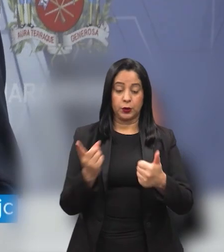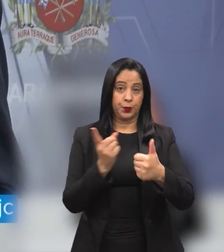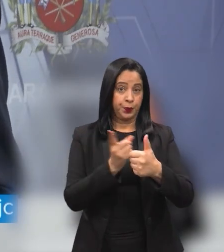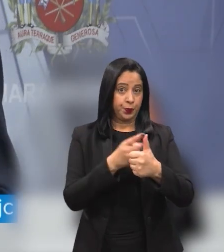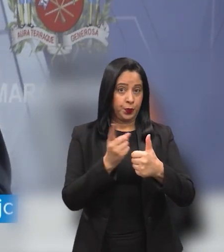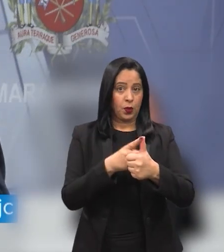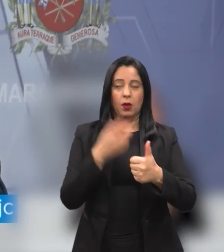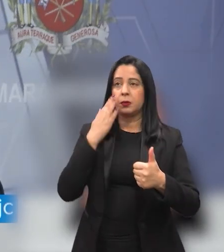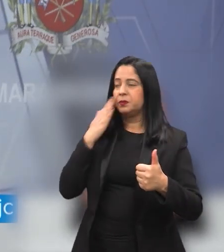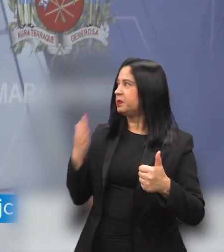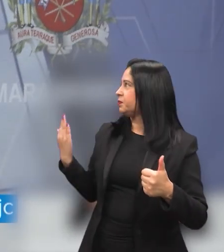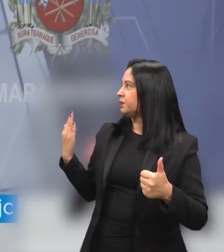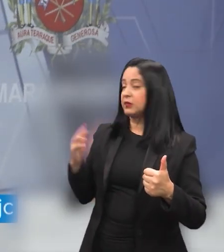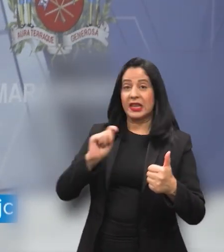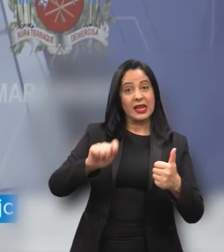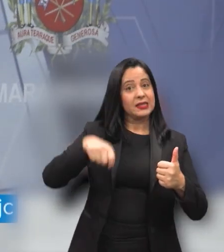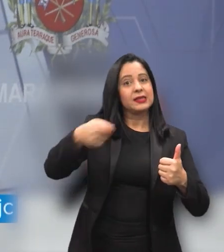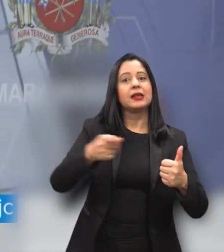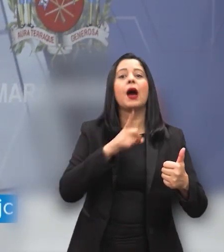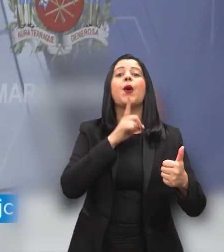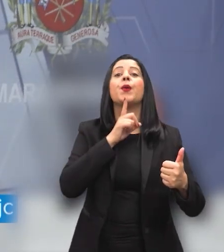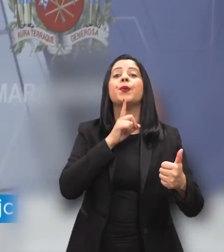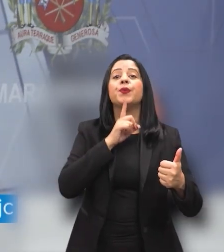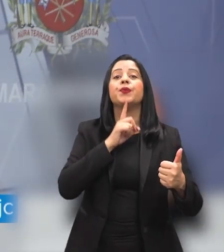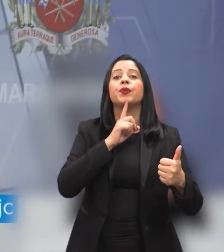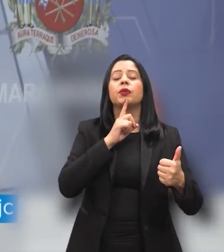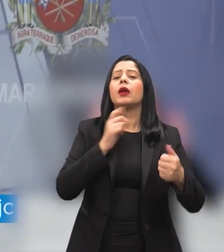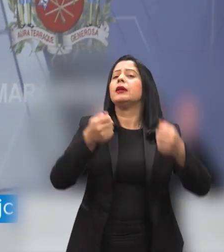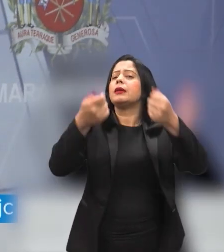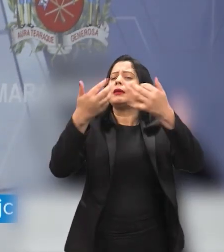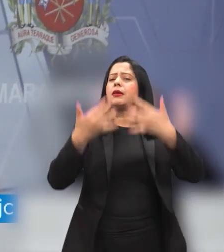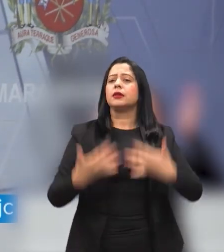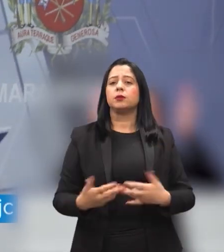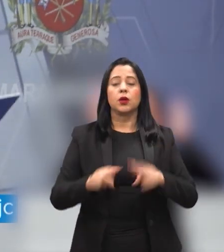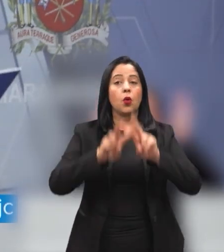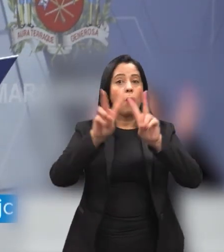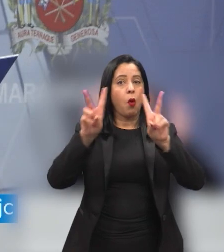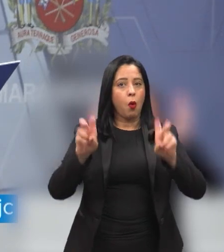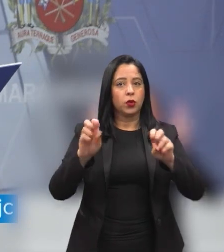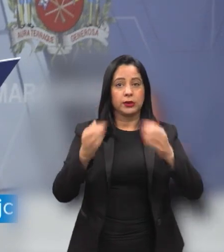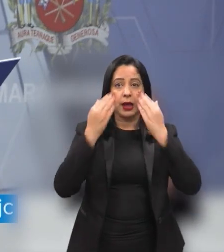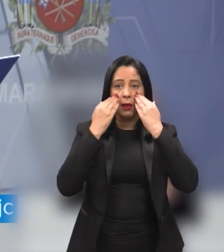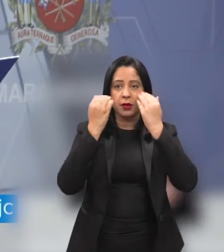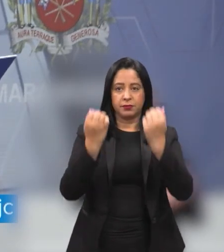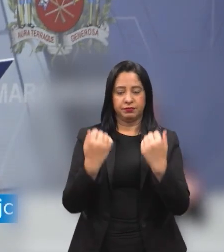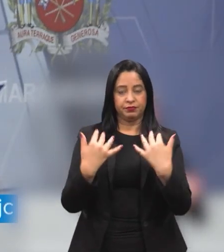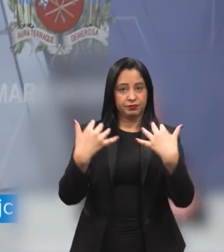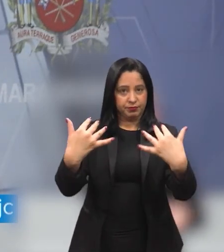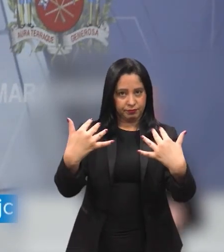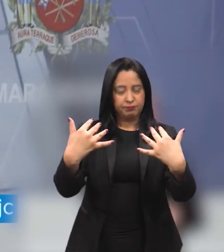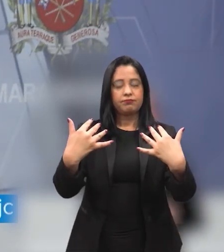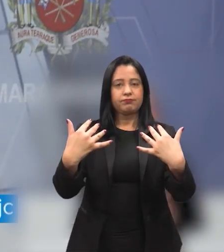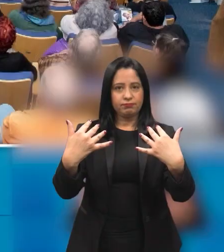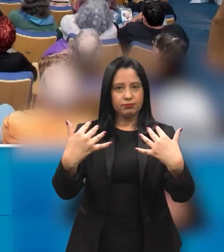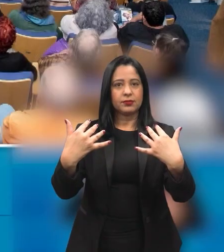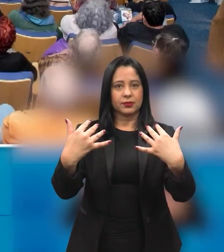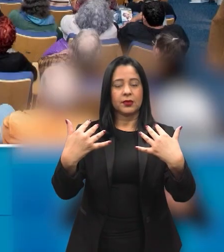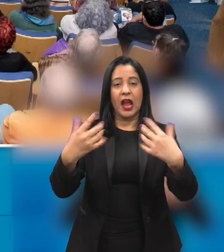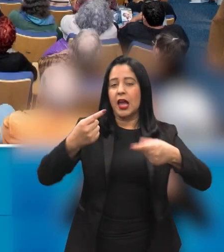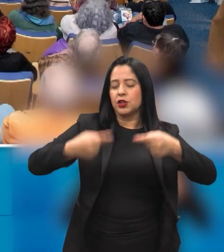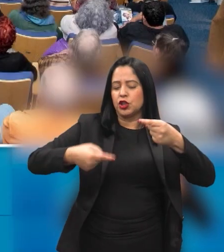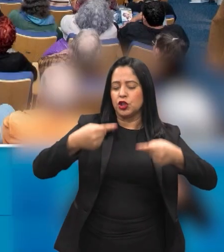primeiro orador, vereador Sérgio Camargo, comentou sobre uma audiência pública realizada por ele